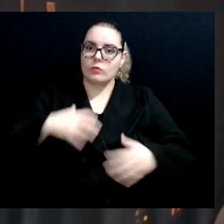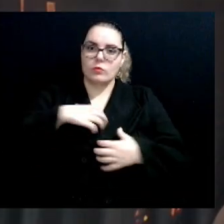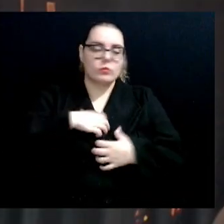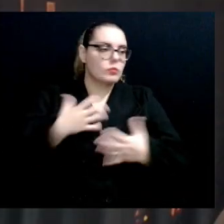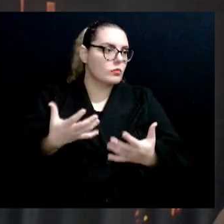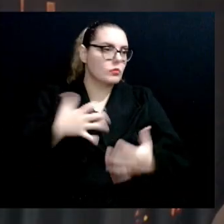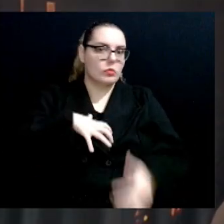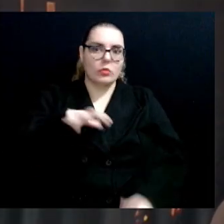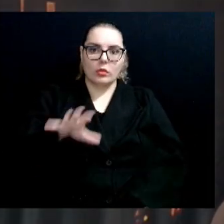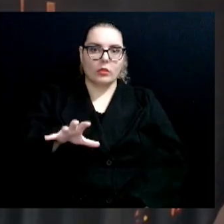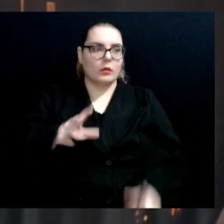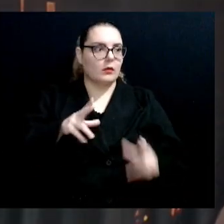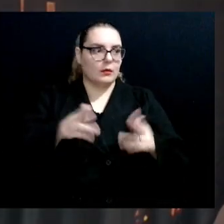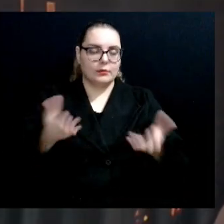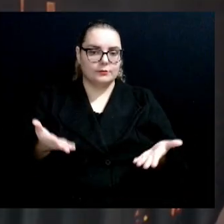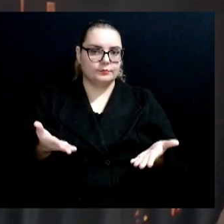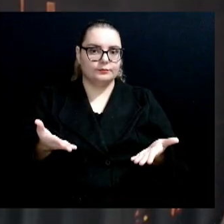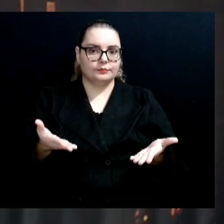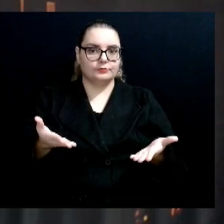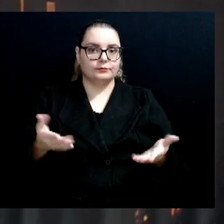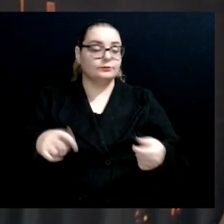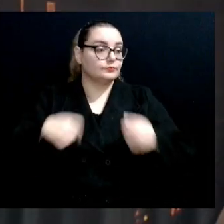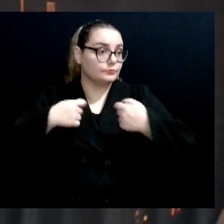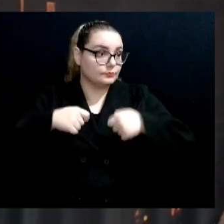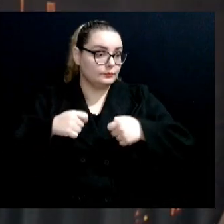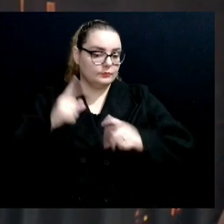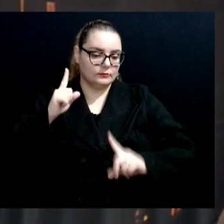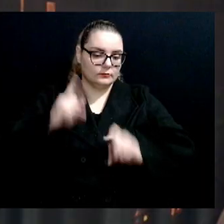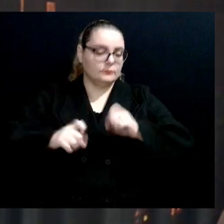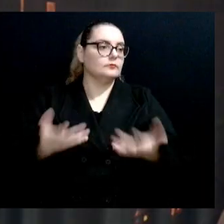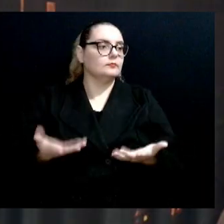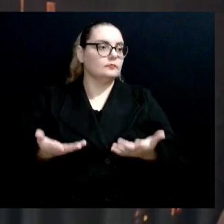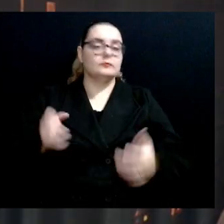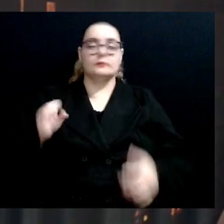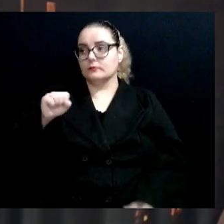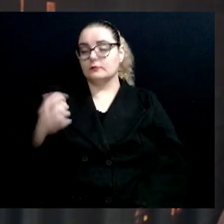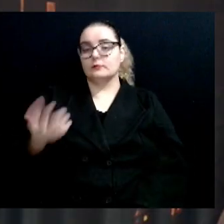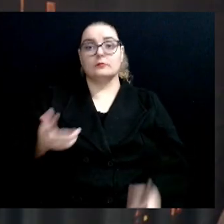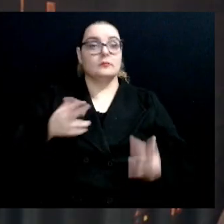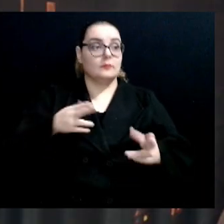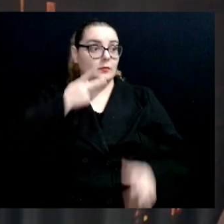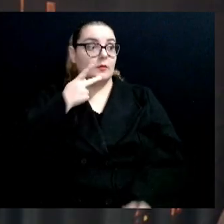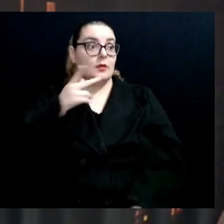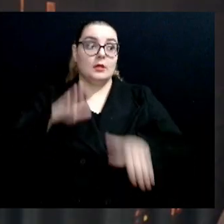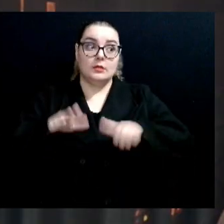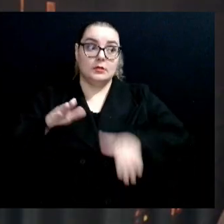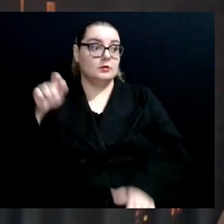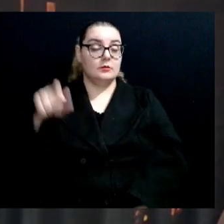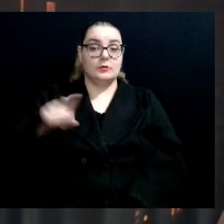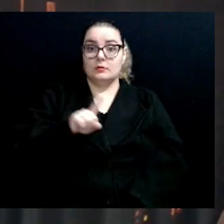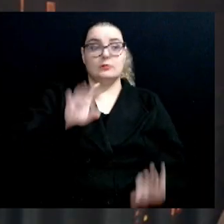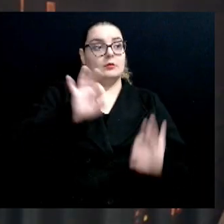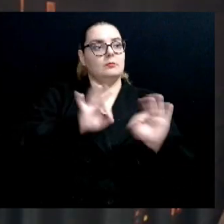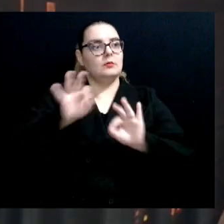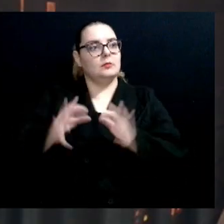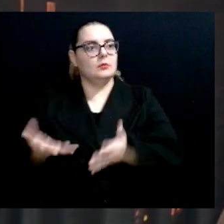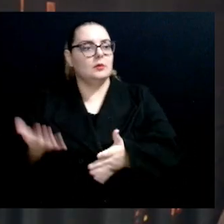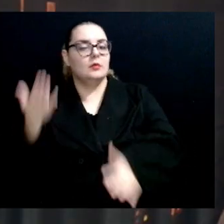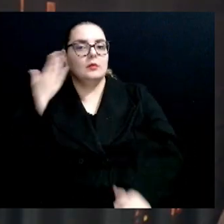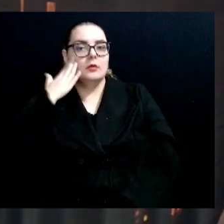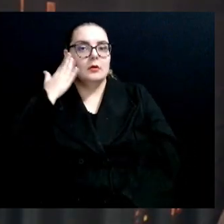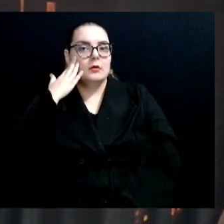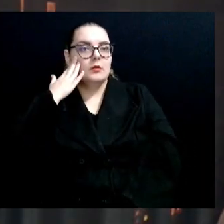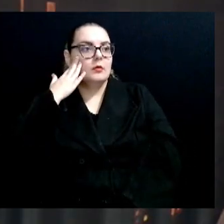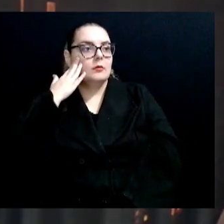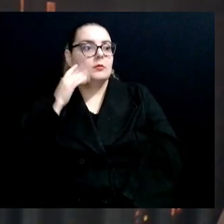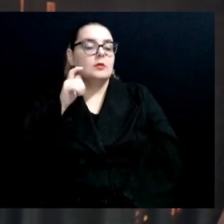ela precisa se expressar, né? E como eu disse, nem sempre essa pessoa tem a preparação para entender o lado do outro, né?